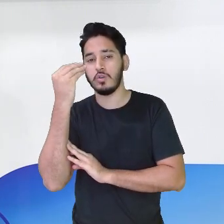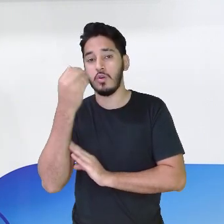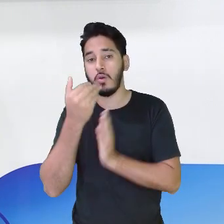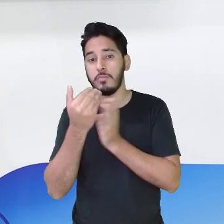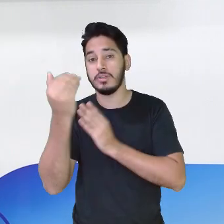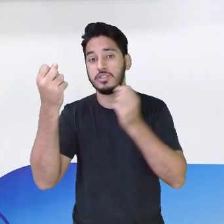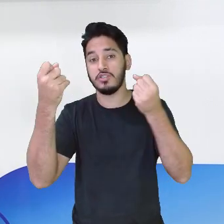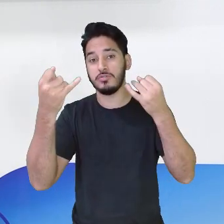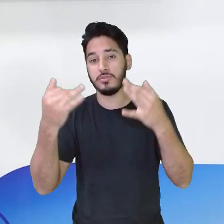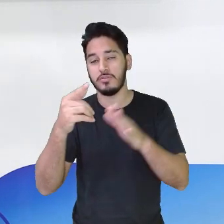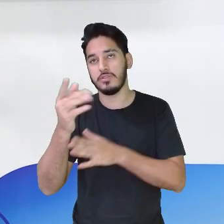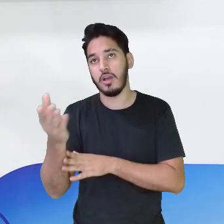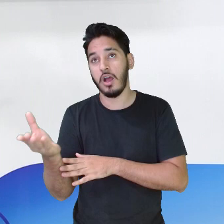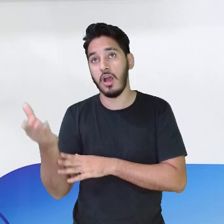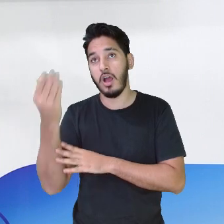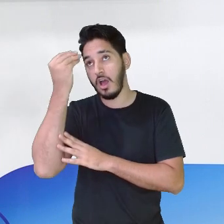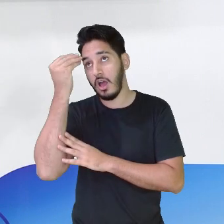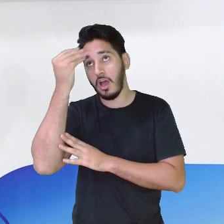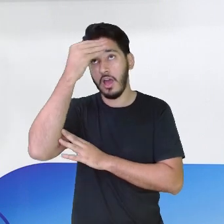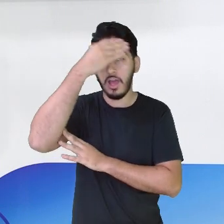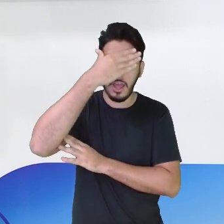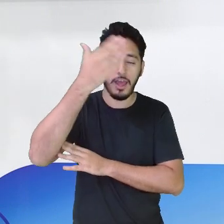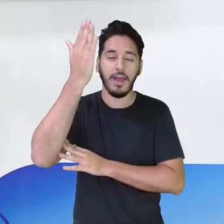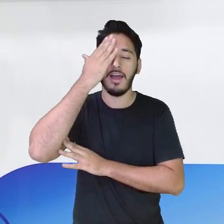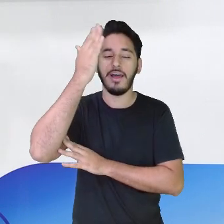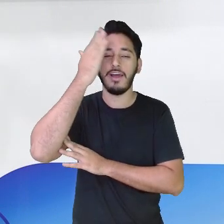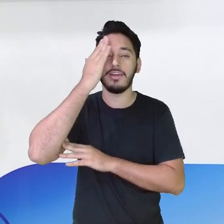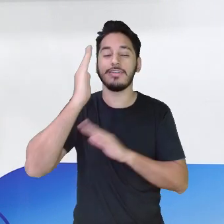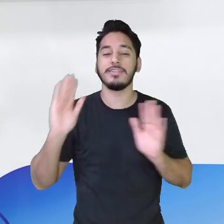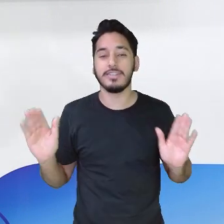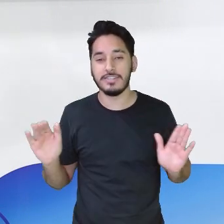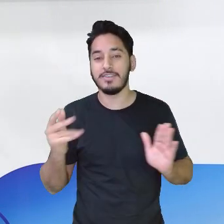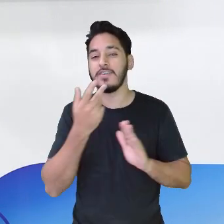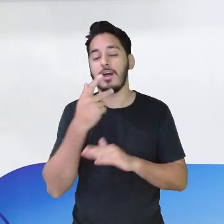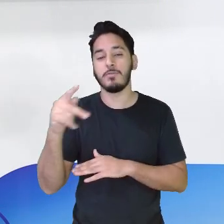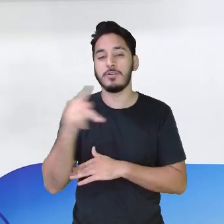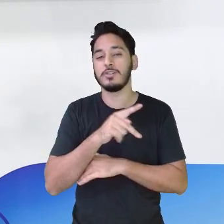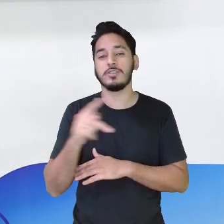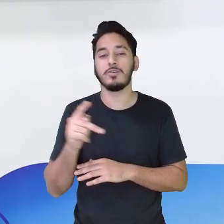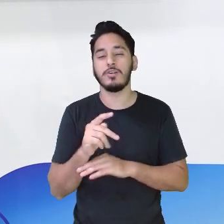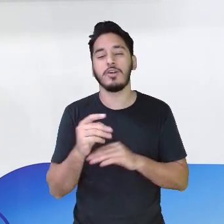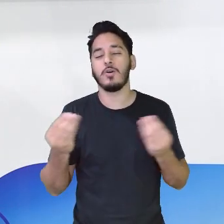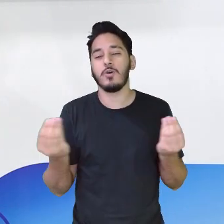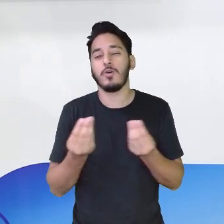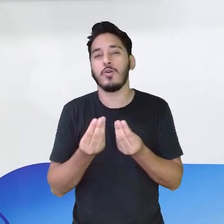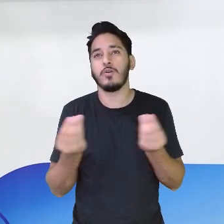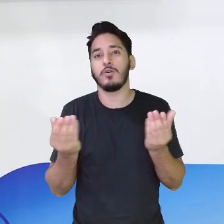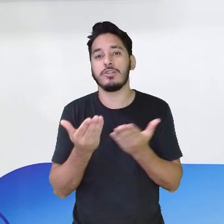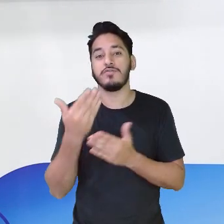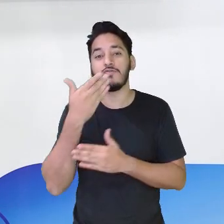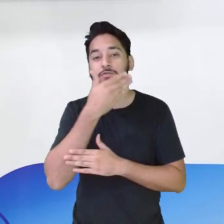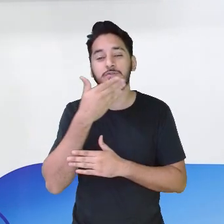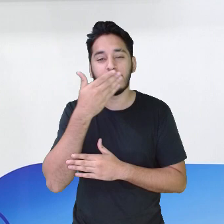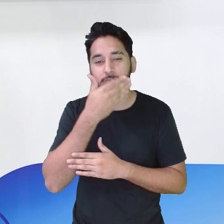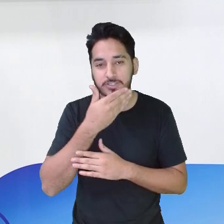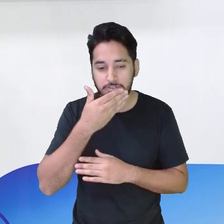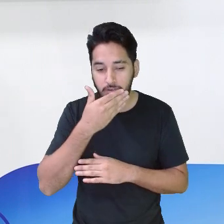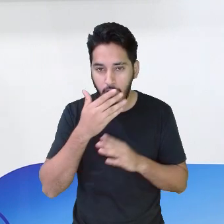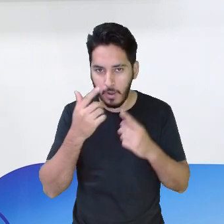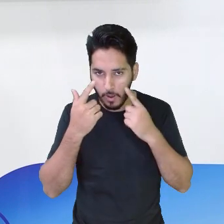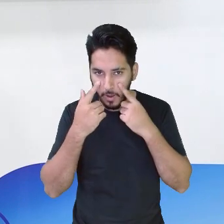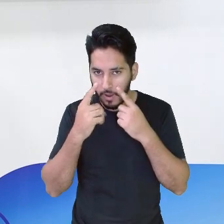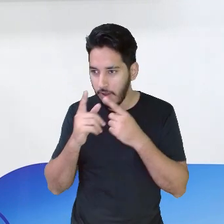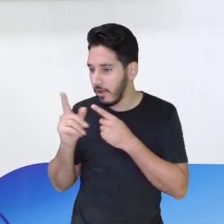vocês do que se trata, você vai dizer: professor, essa aula hoje foi um docinho, literalmente, que eu